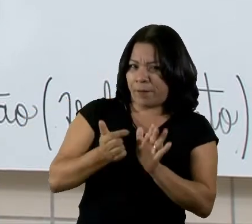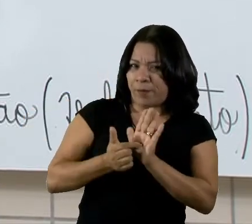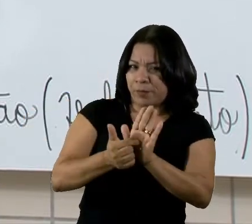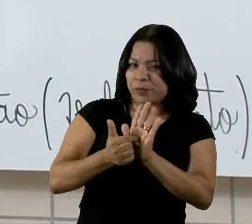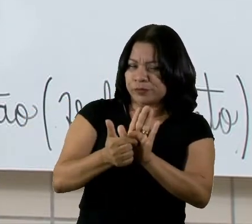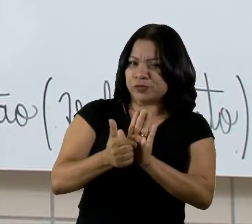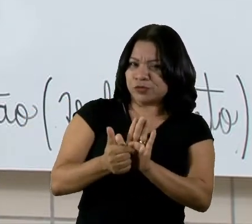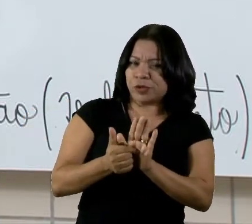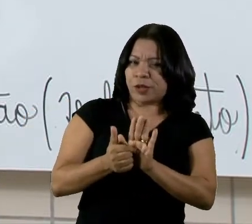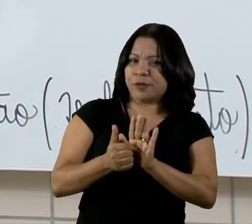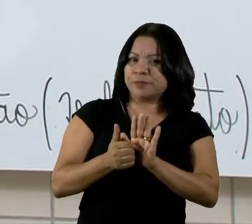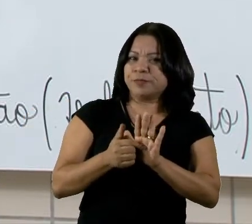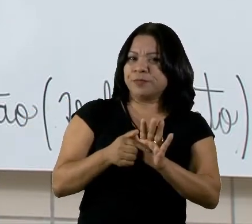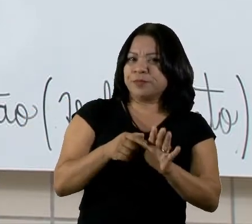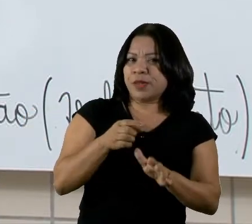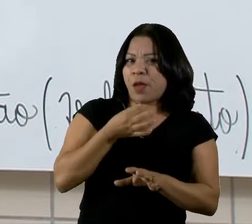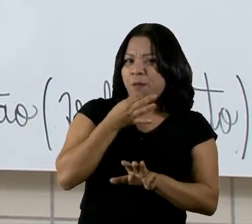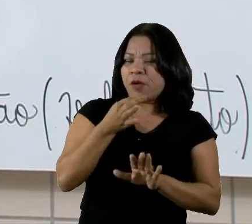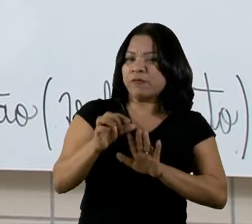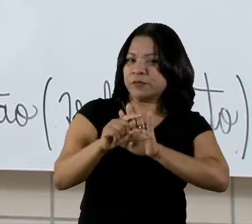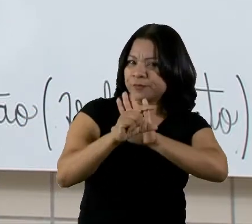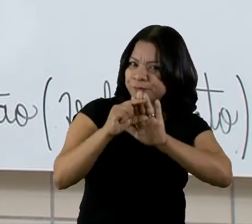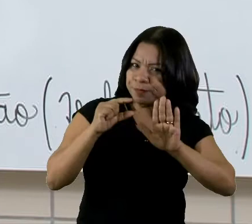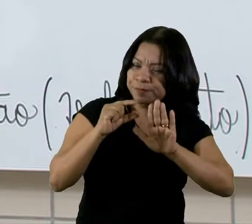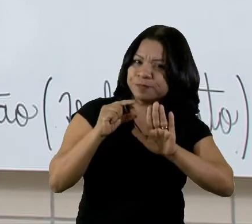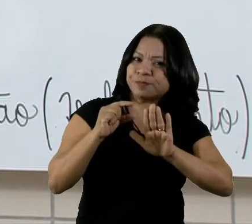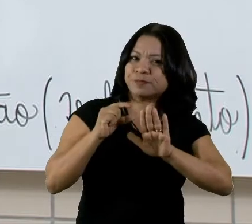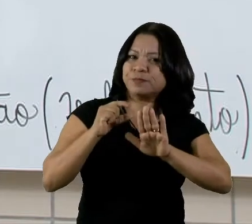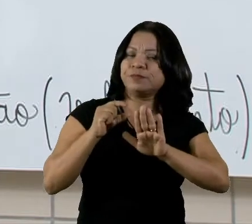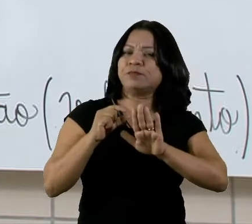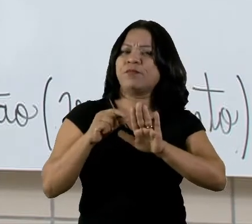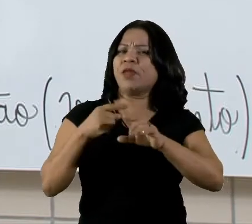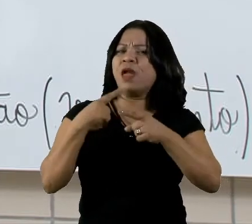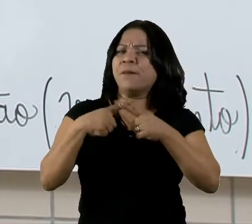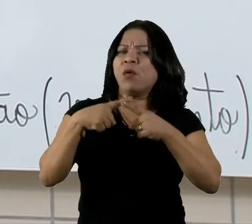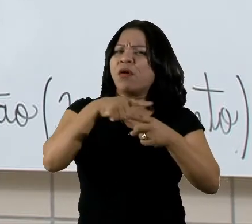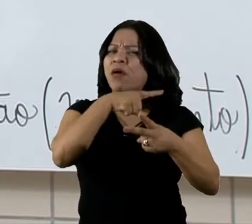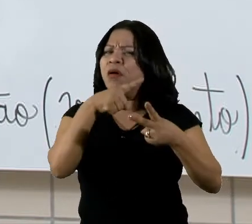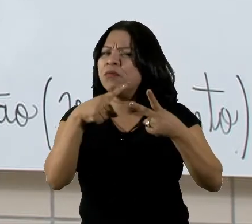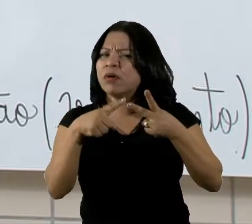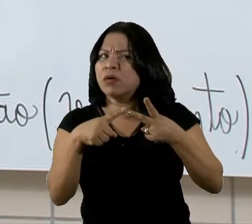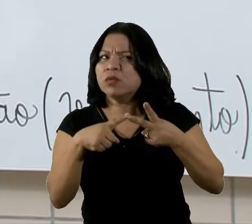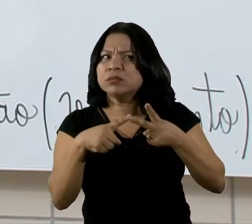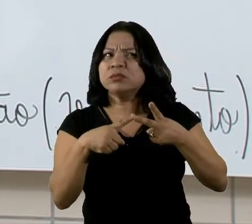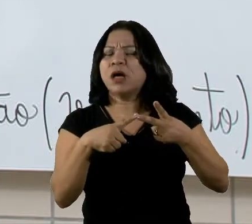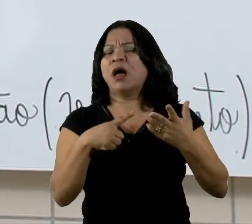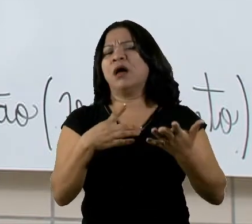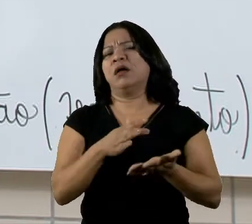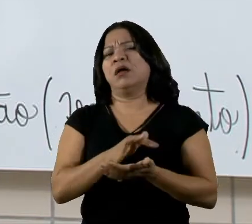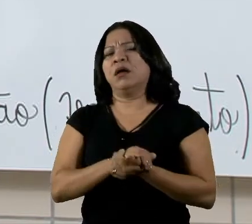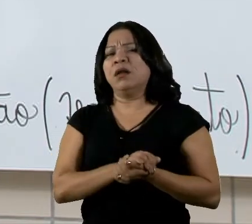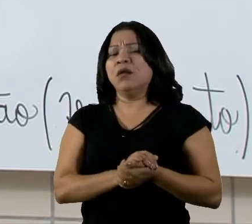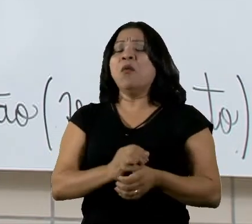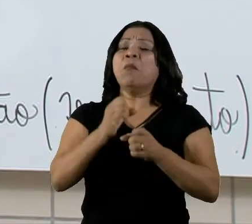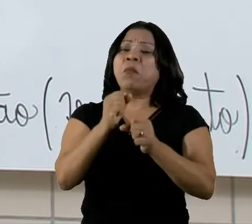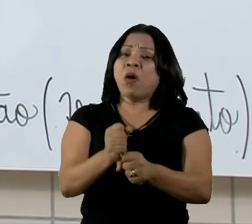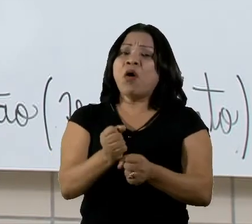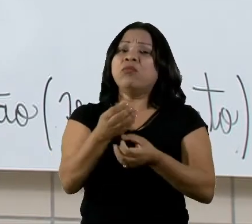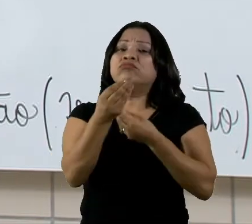o parágrafo. Ideias secundárias, por que esse desmatamento acontece? Você pode